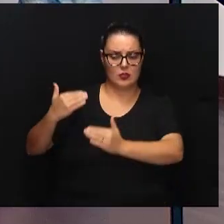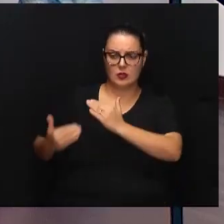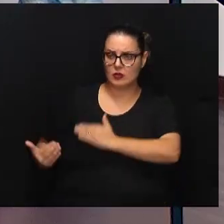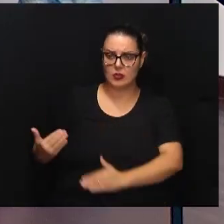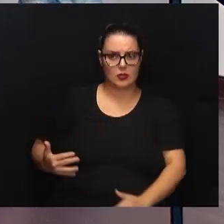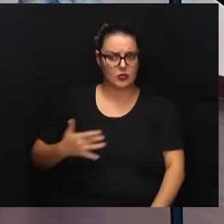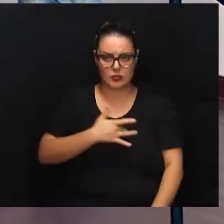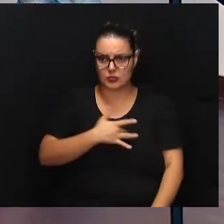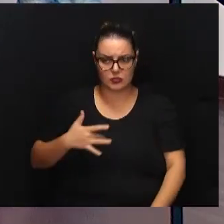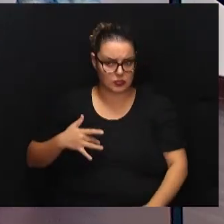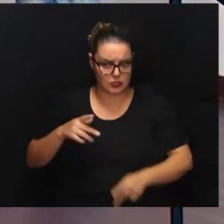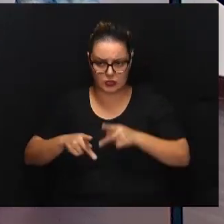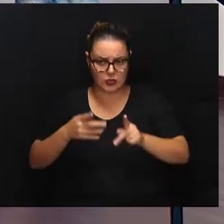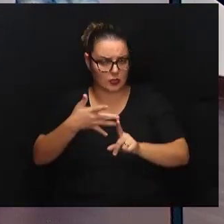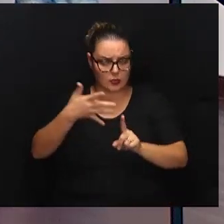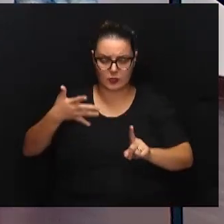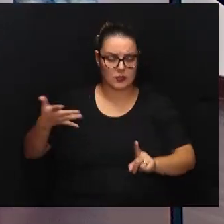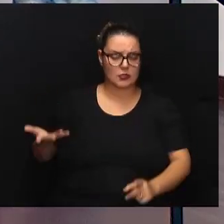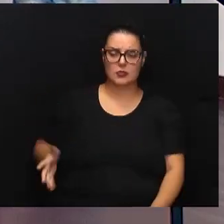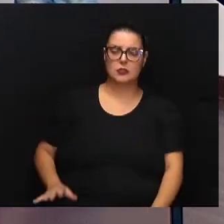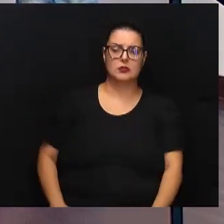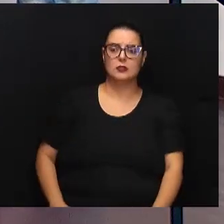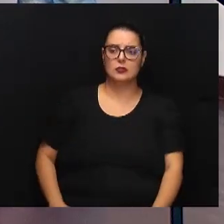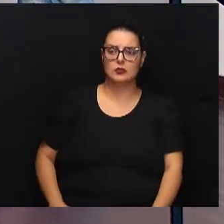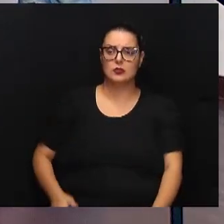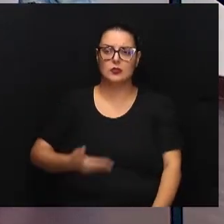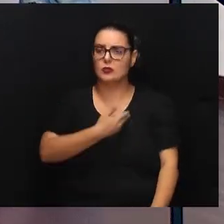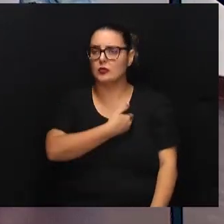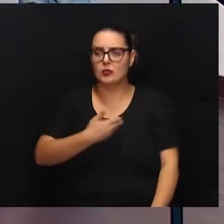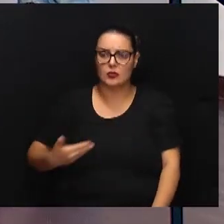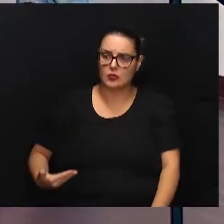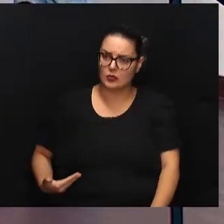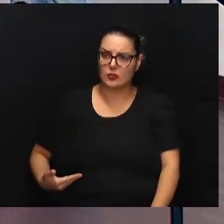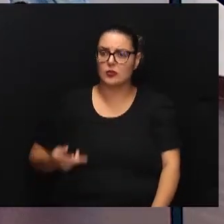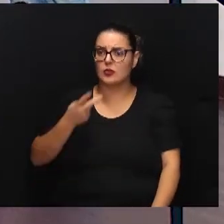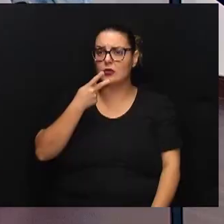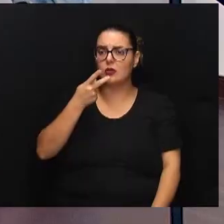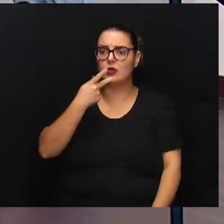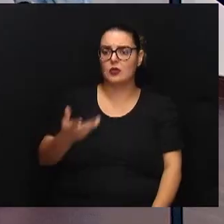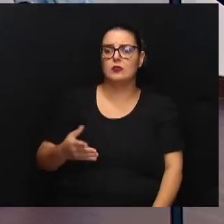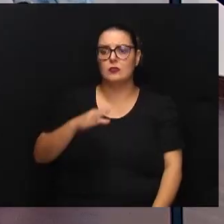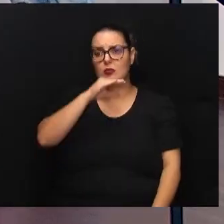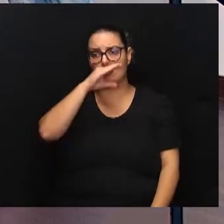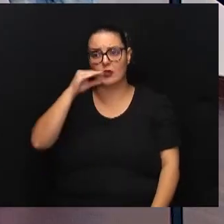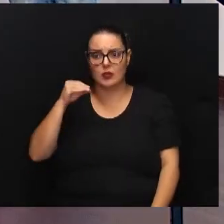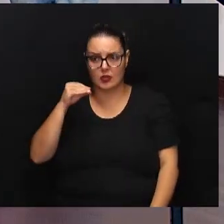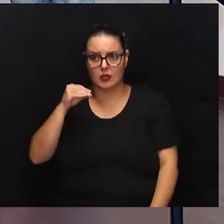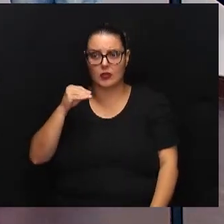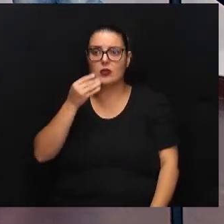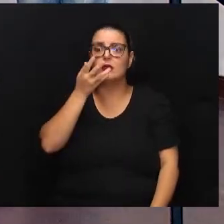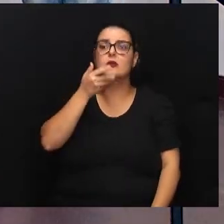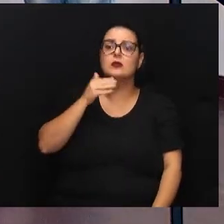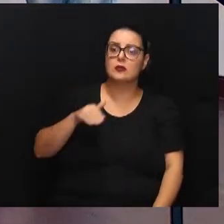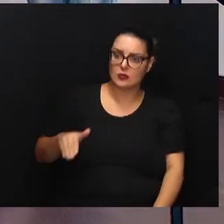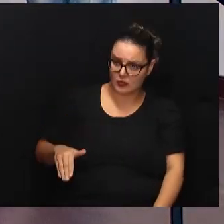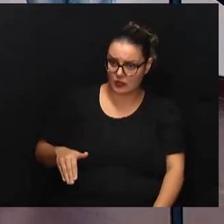Ou o governo quer falar para adolescentes e crianças, não, mais para adolescentes, ou você estuda, ou